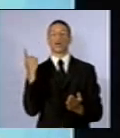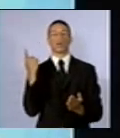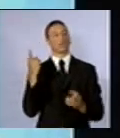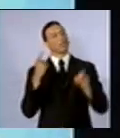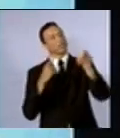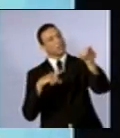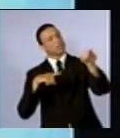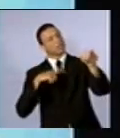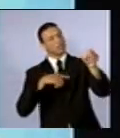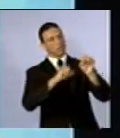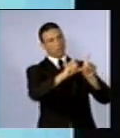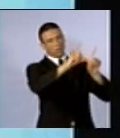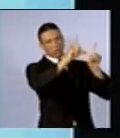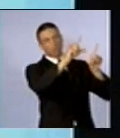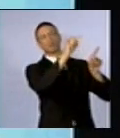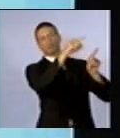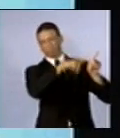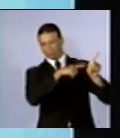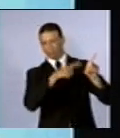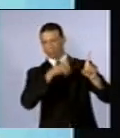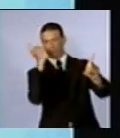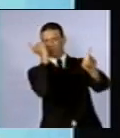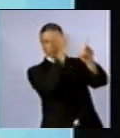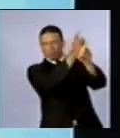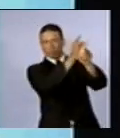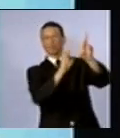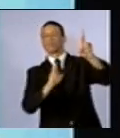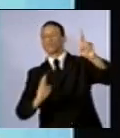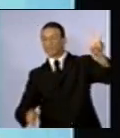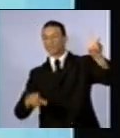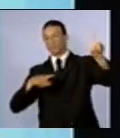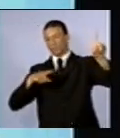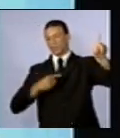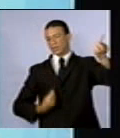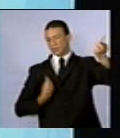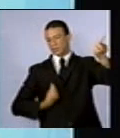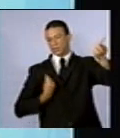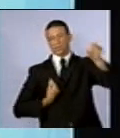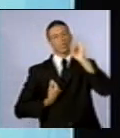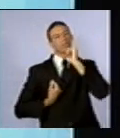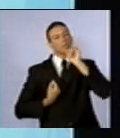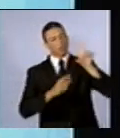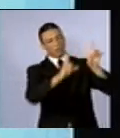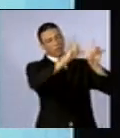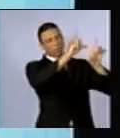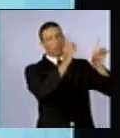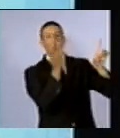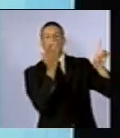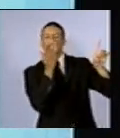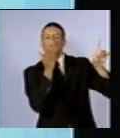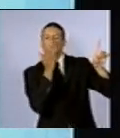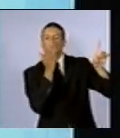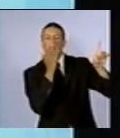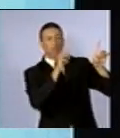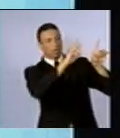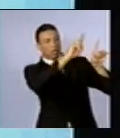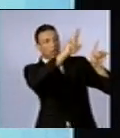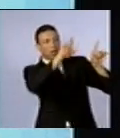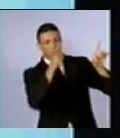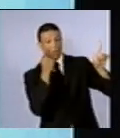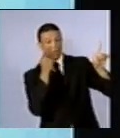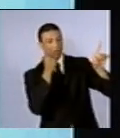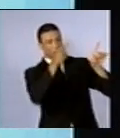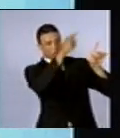uma diferença importante, senhor ministro. A diferença de coloração estabelece os bairros, as